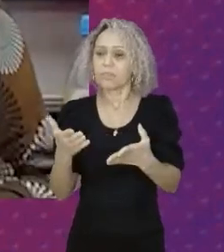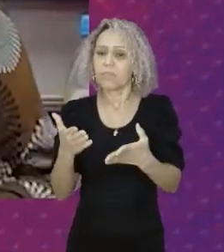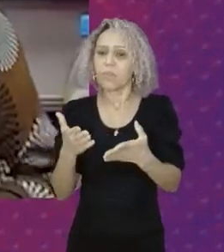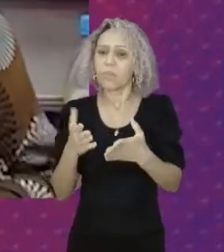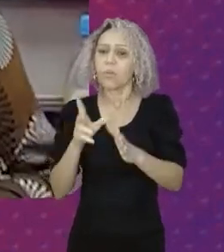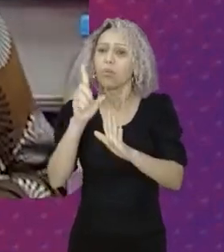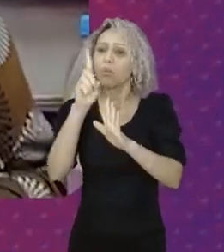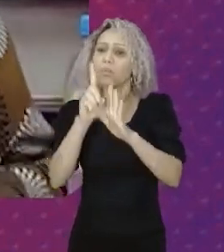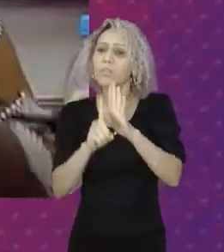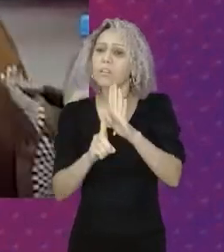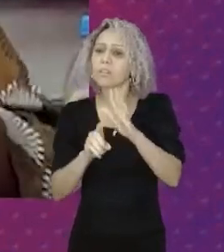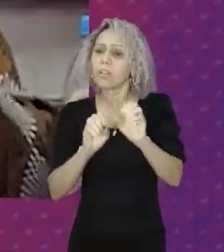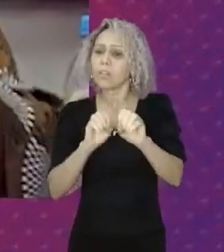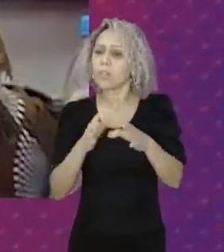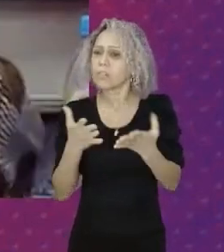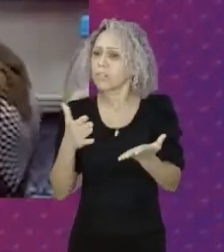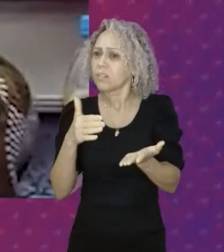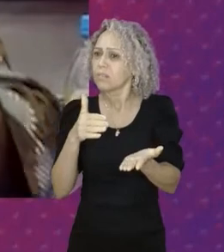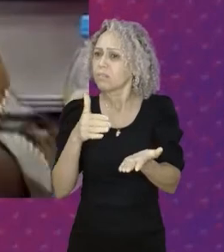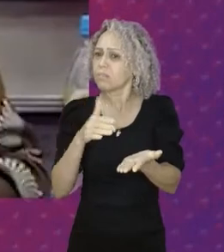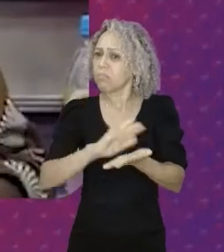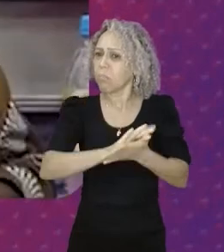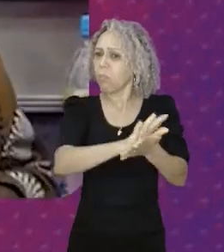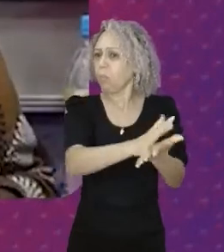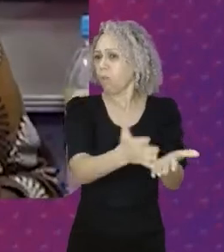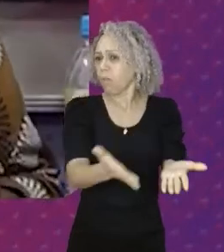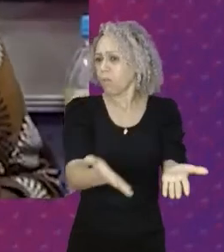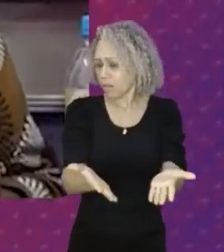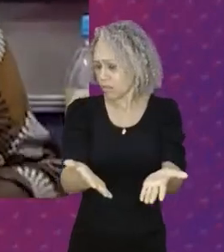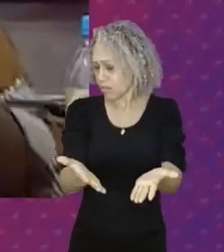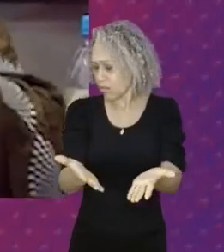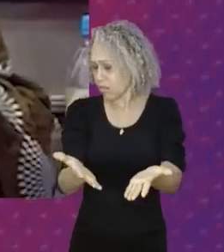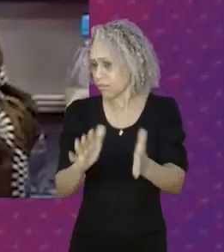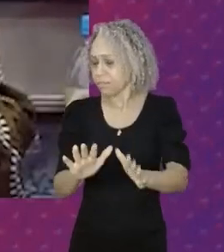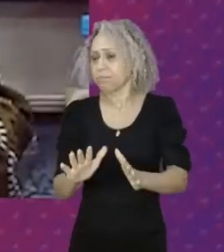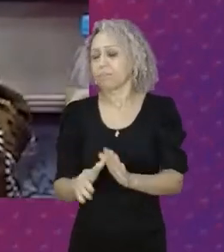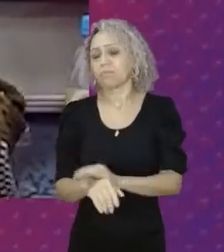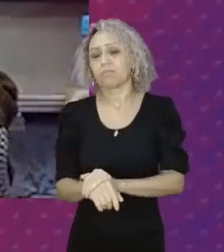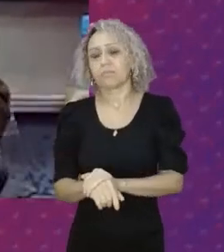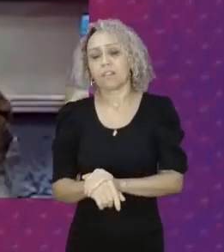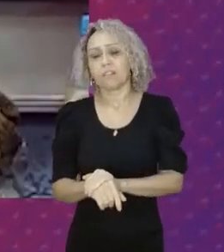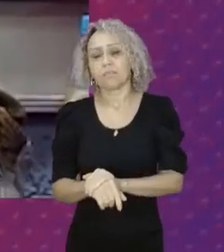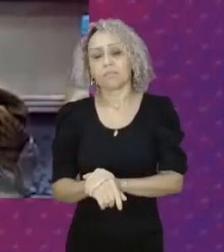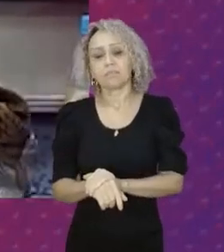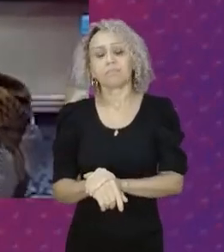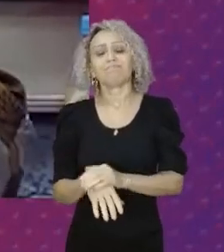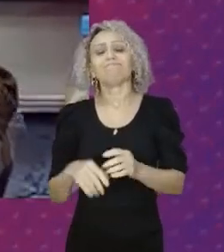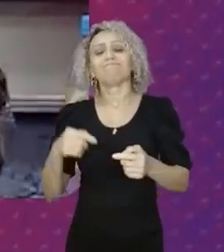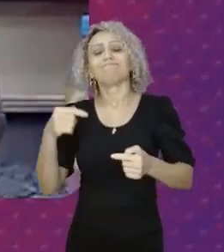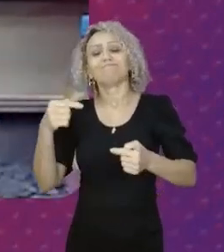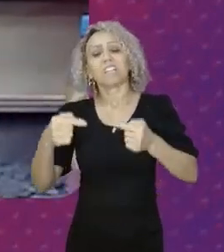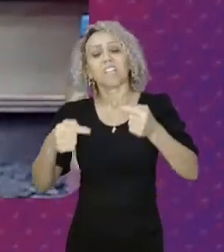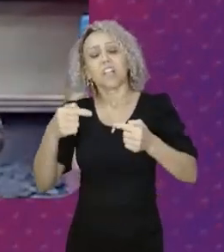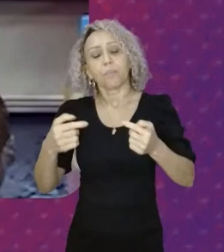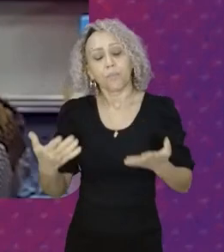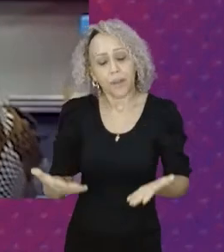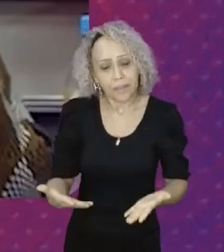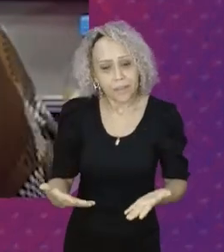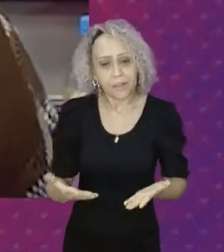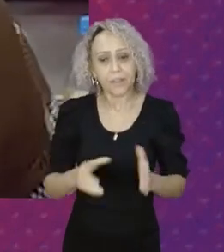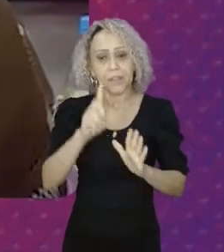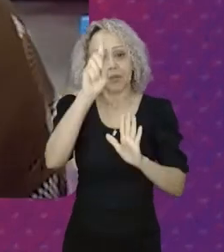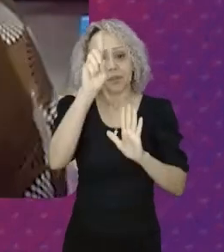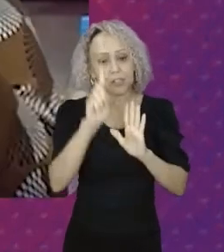educação. Para falar de uma agenda, que é a agenda da política e do direito à